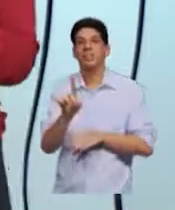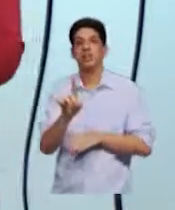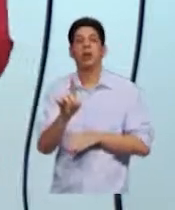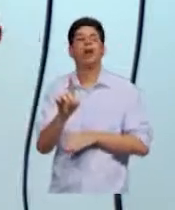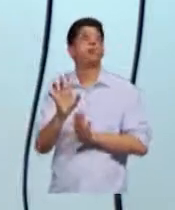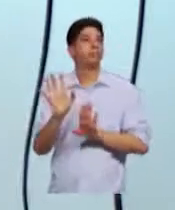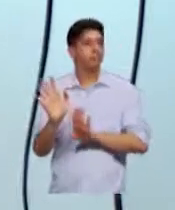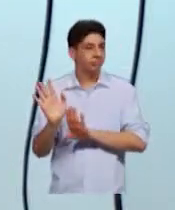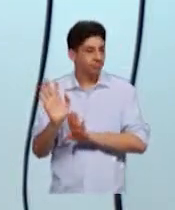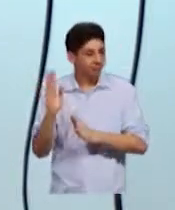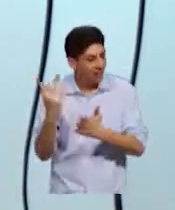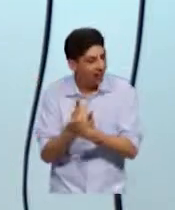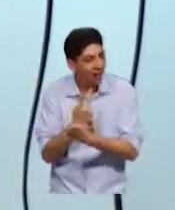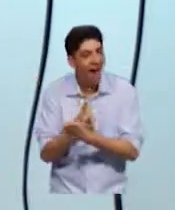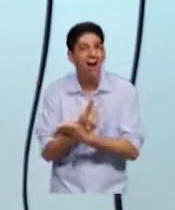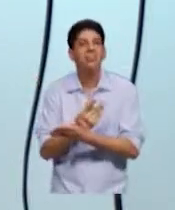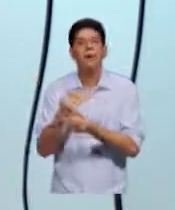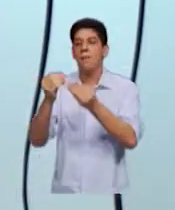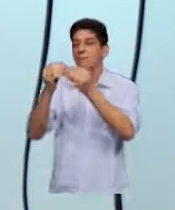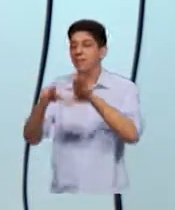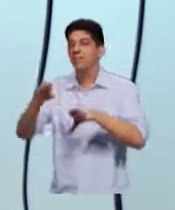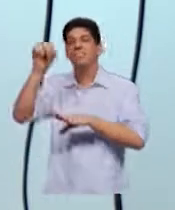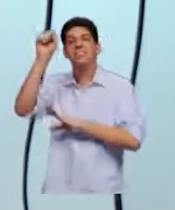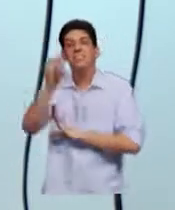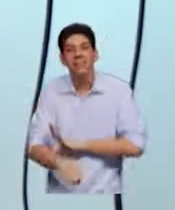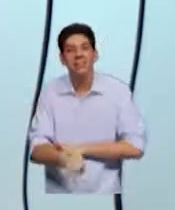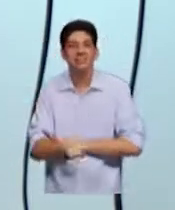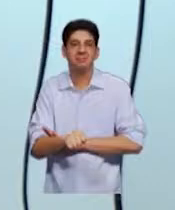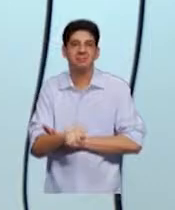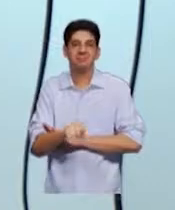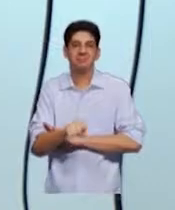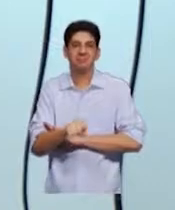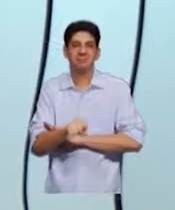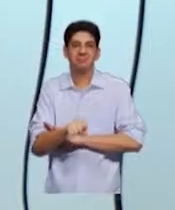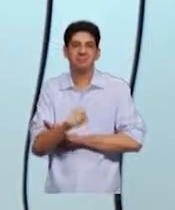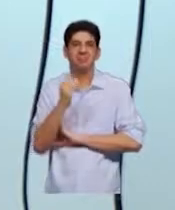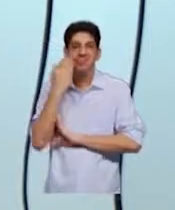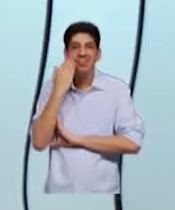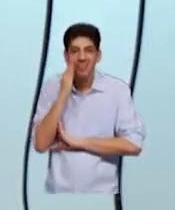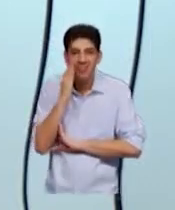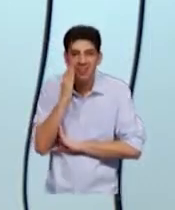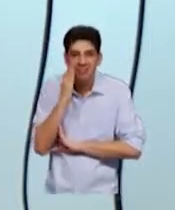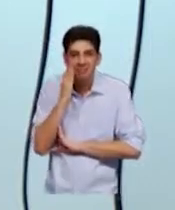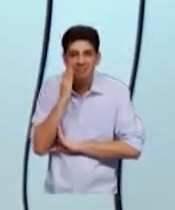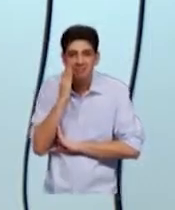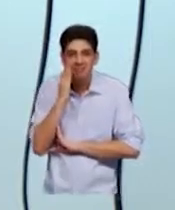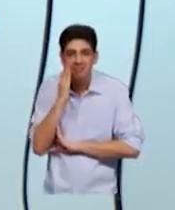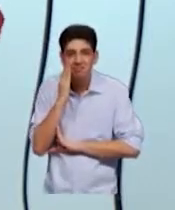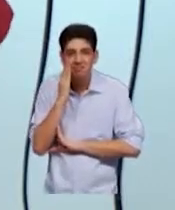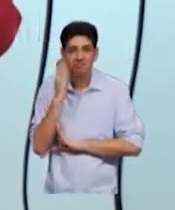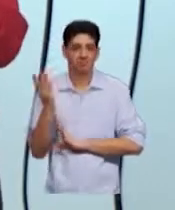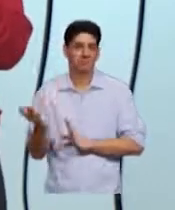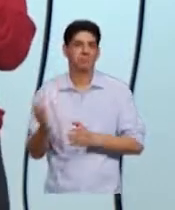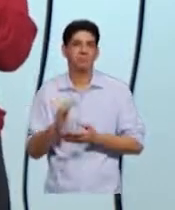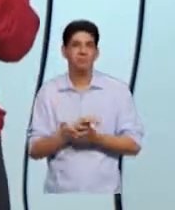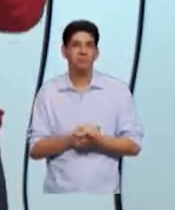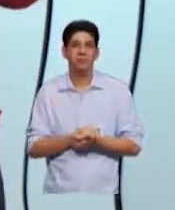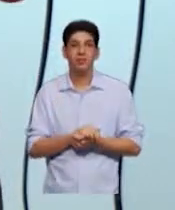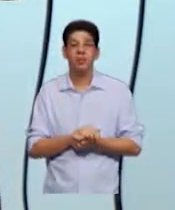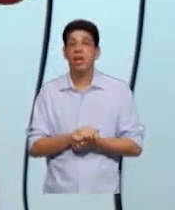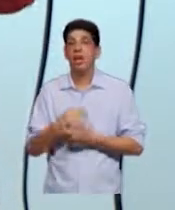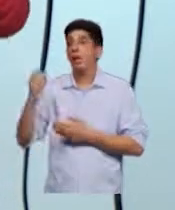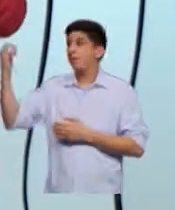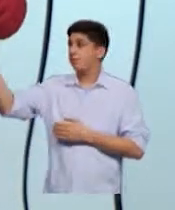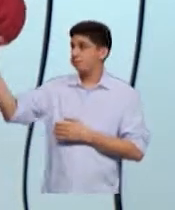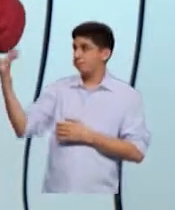das plantas. Os raios ultravioletas, eles são prejudiciais. Eles só se tornam a menos